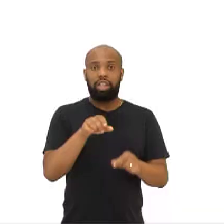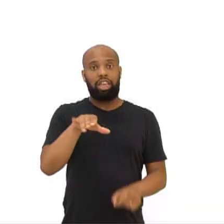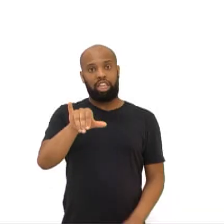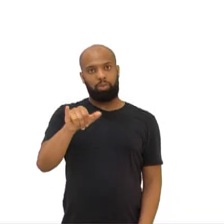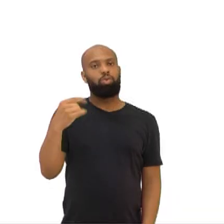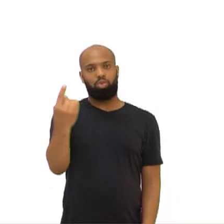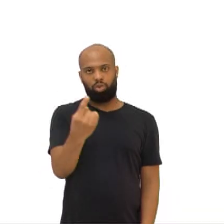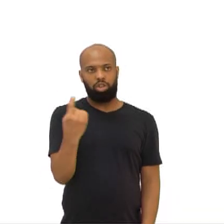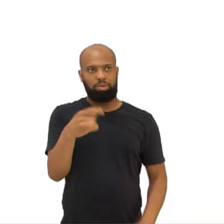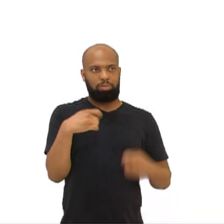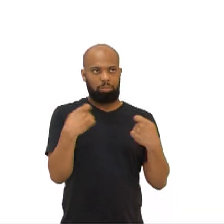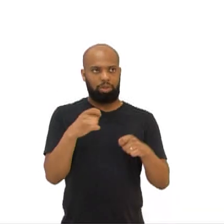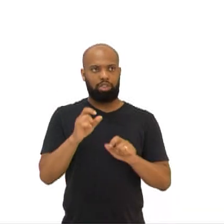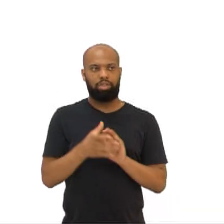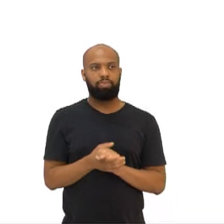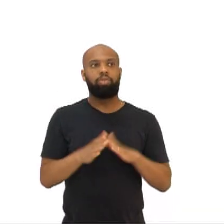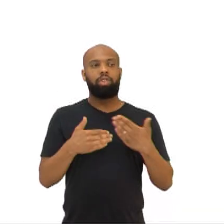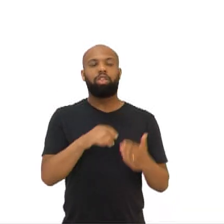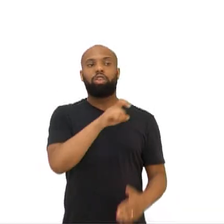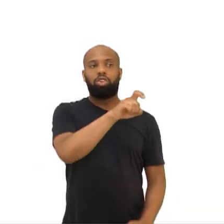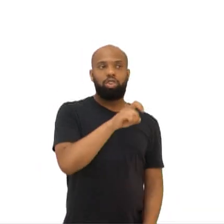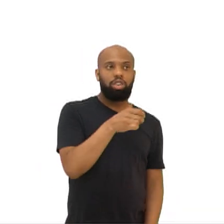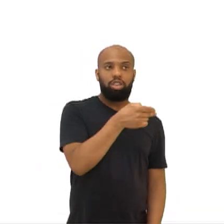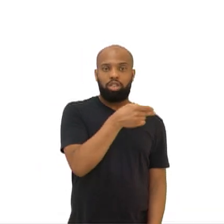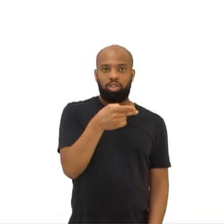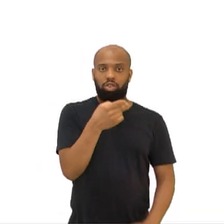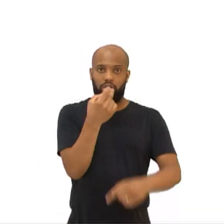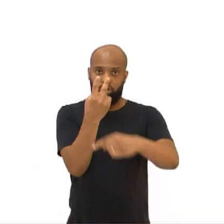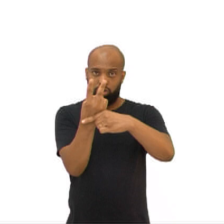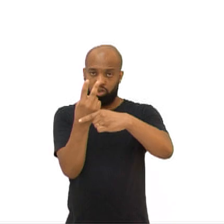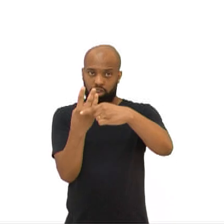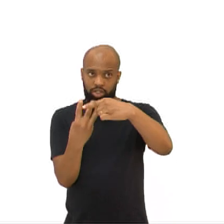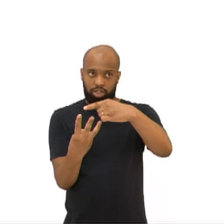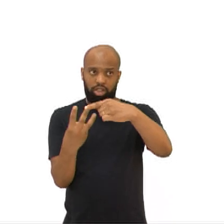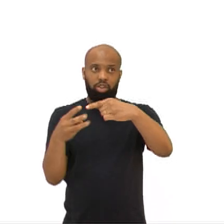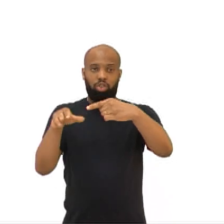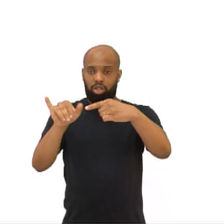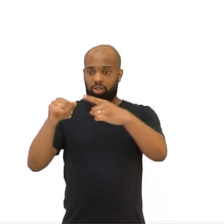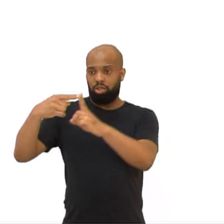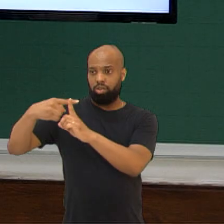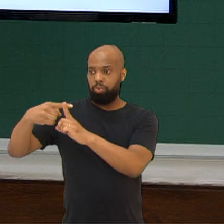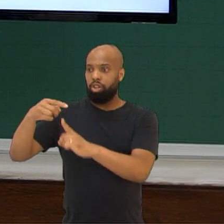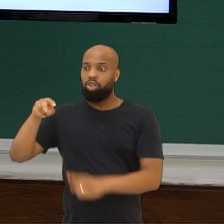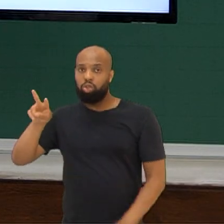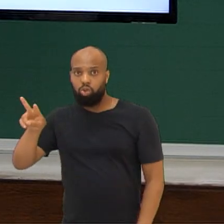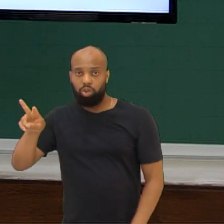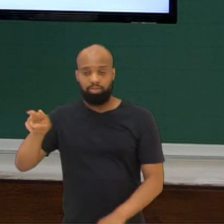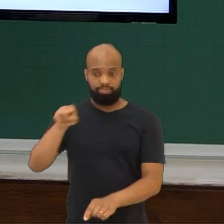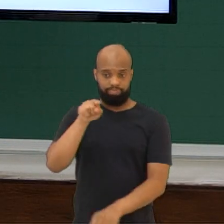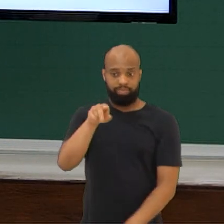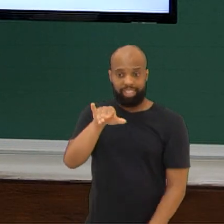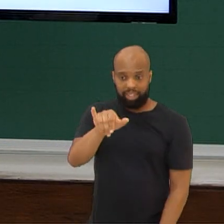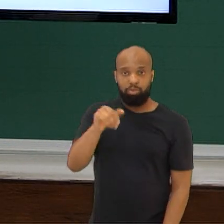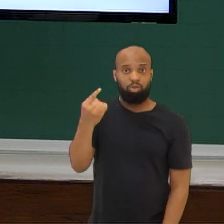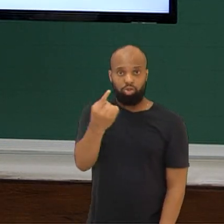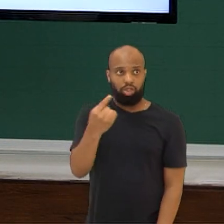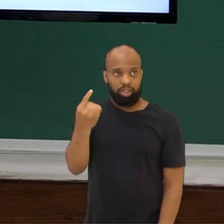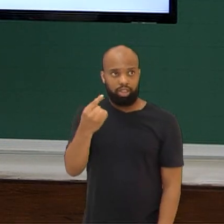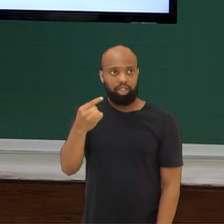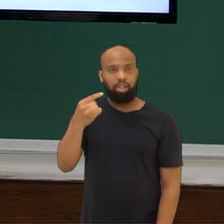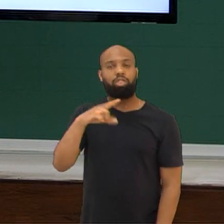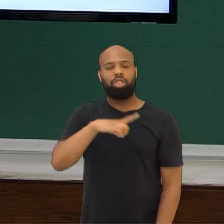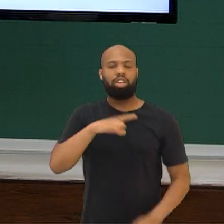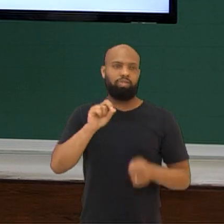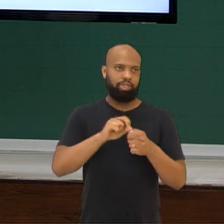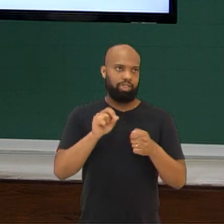X igual a 2/3 de y mais 2. Em que eu preciso isolar, gente? O y. Vou fazer o